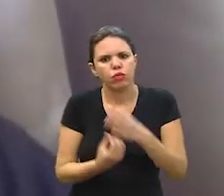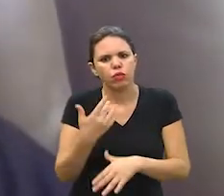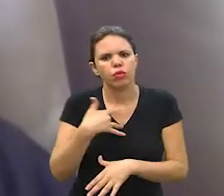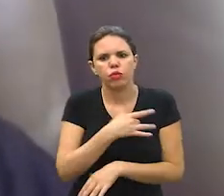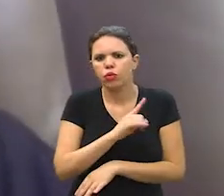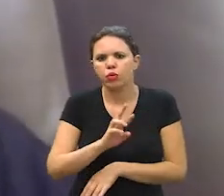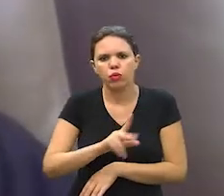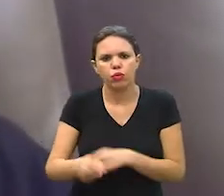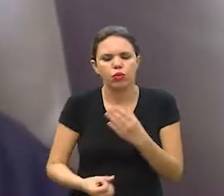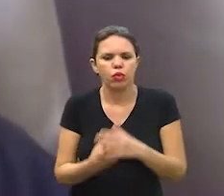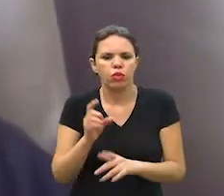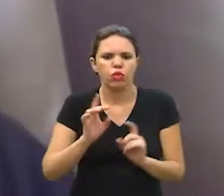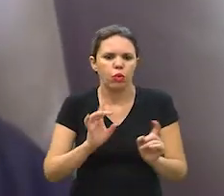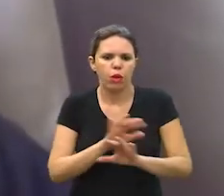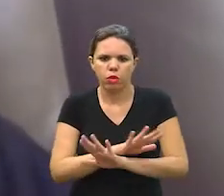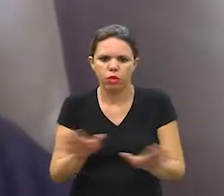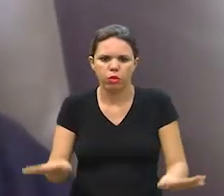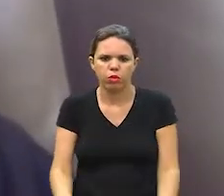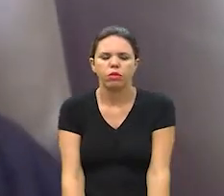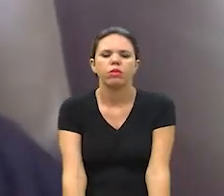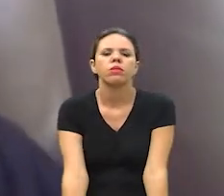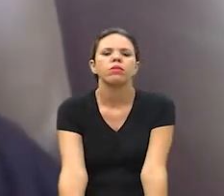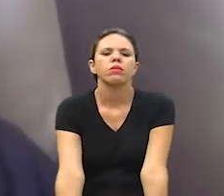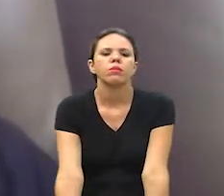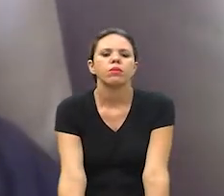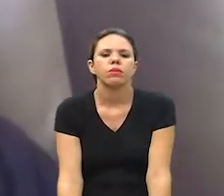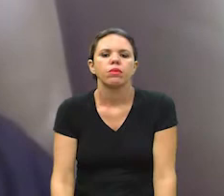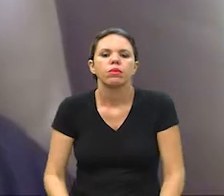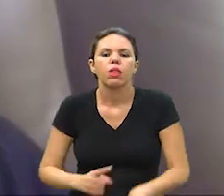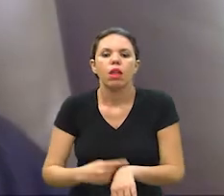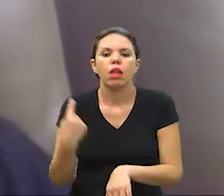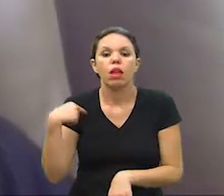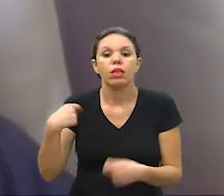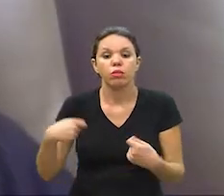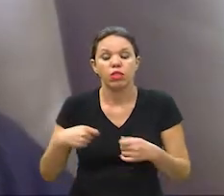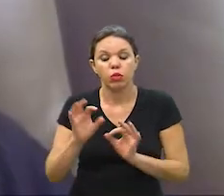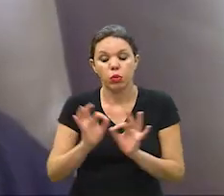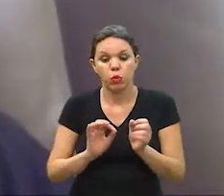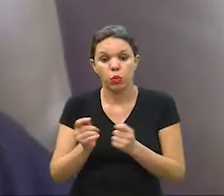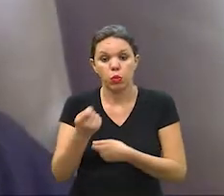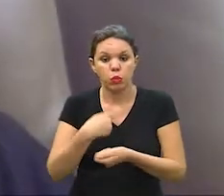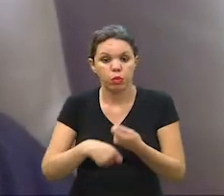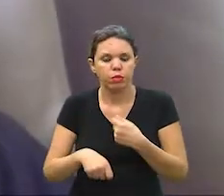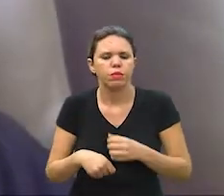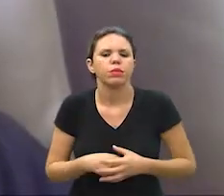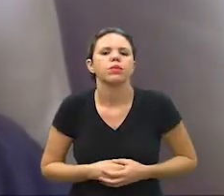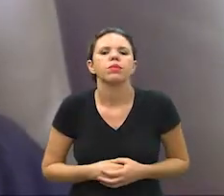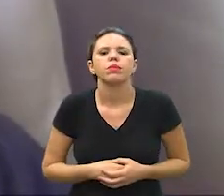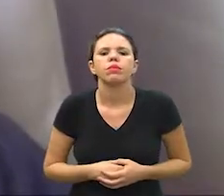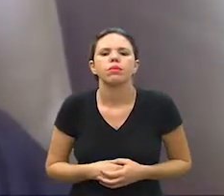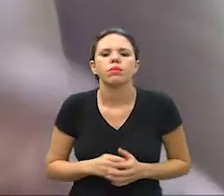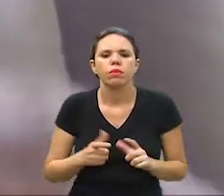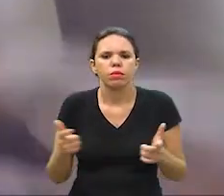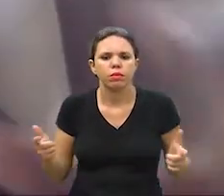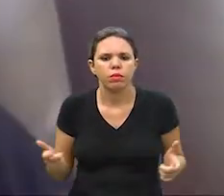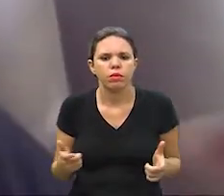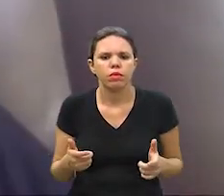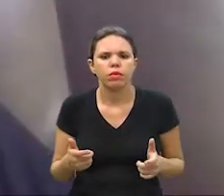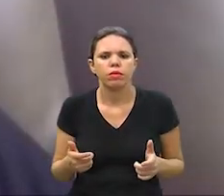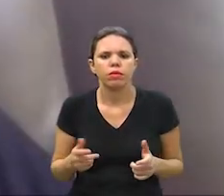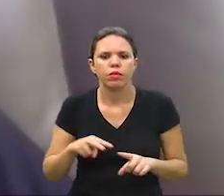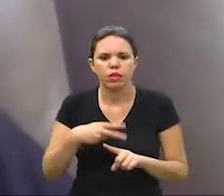foi. Foi uma reunião e acabou. Nessa hora, tem que ter uma organização muito grande que vá